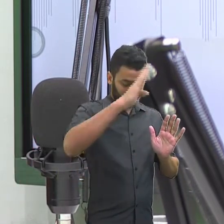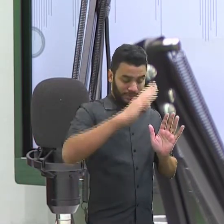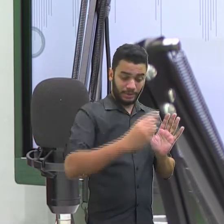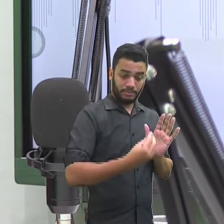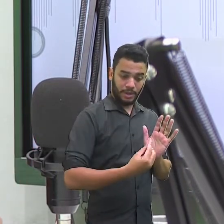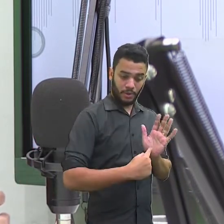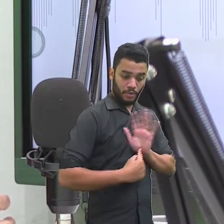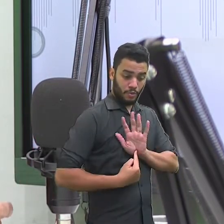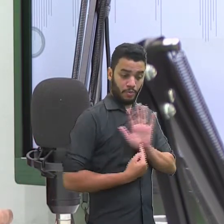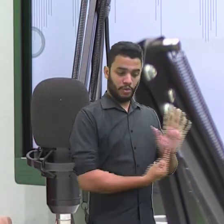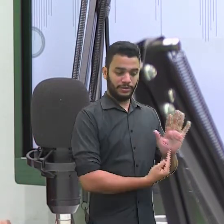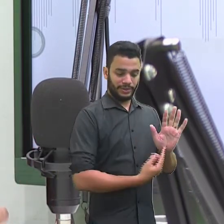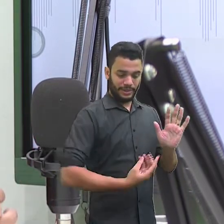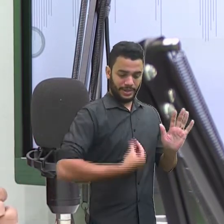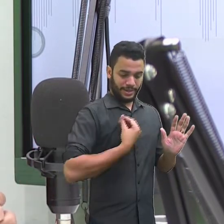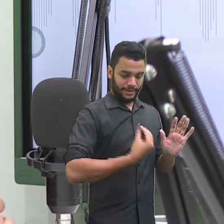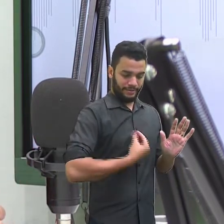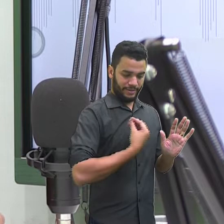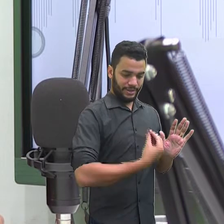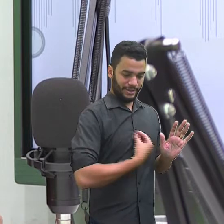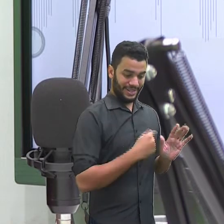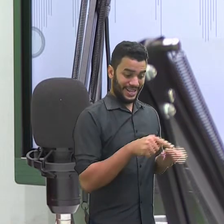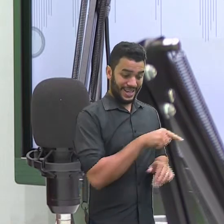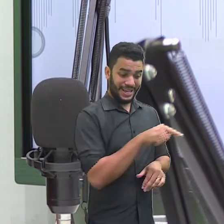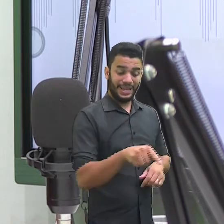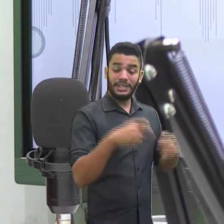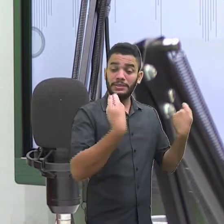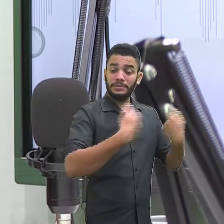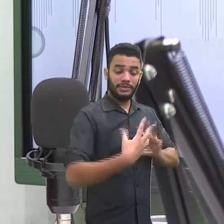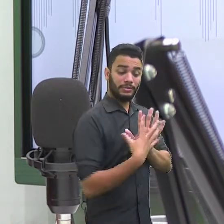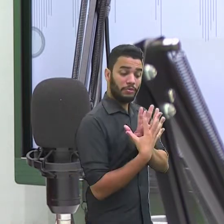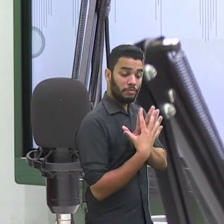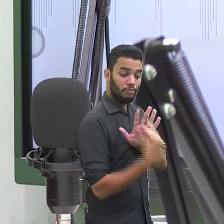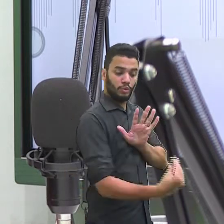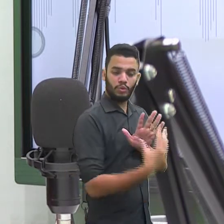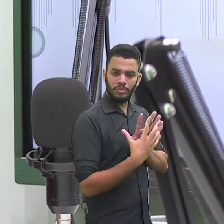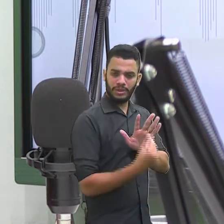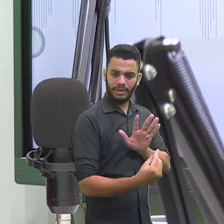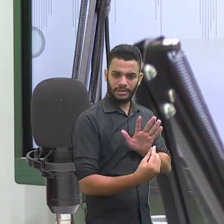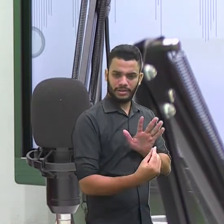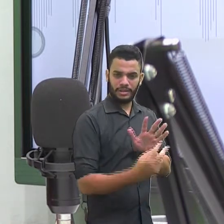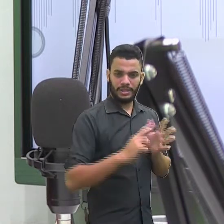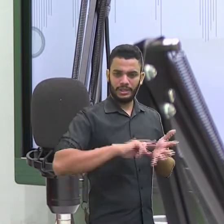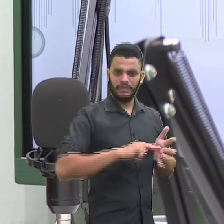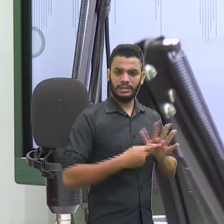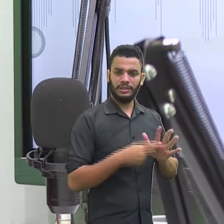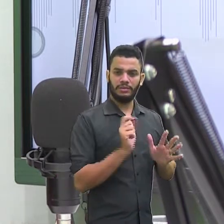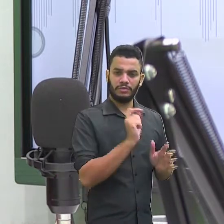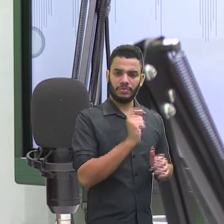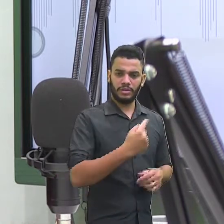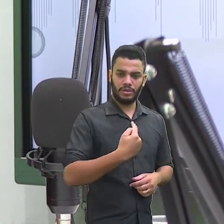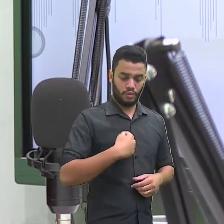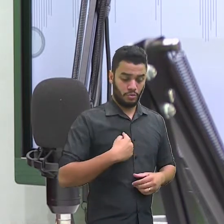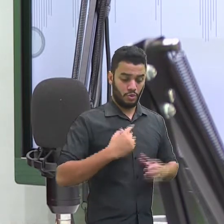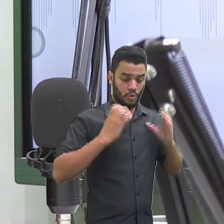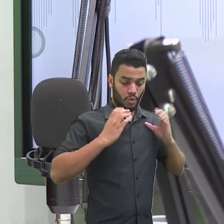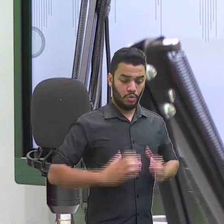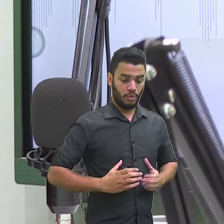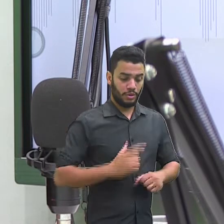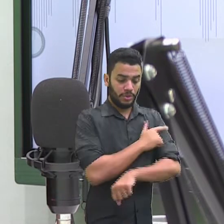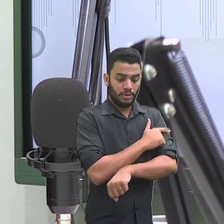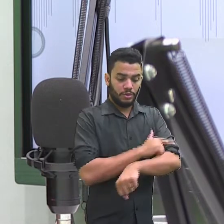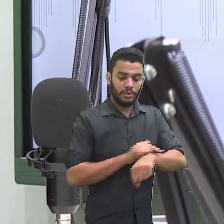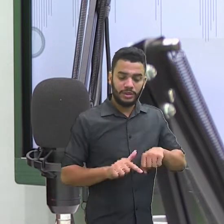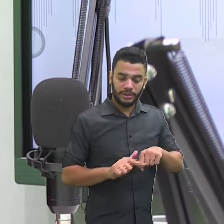quero que elas sejam bem-sucedidas diante de Deus e diante dos homens, eu preciso dar exemplo.